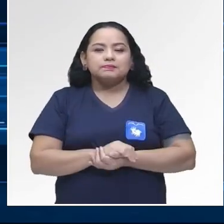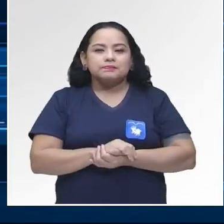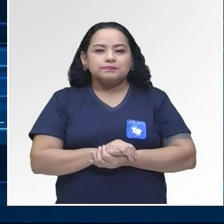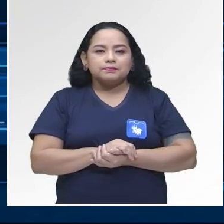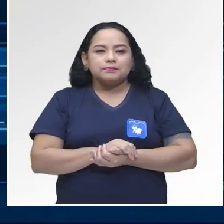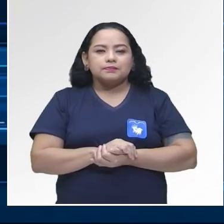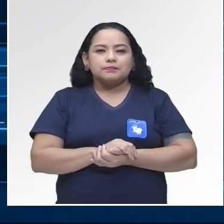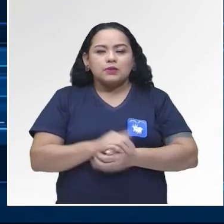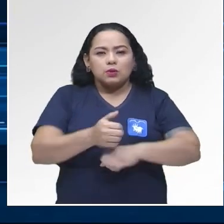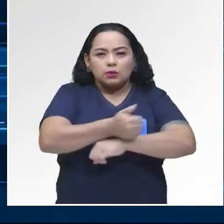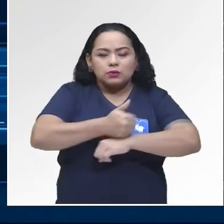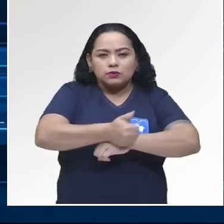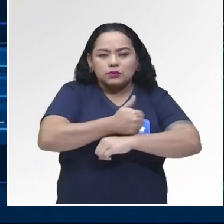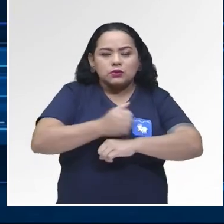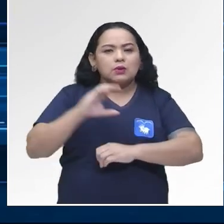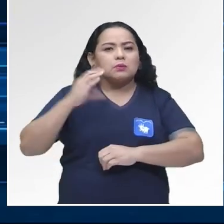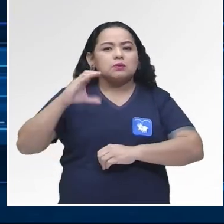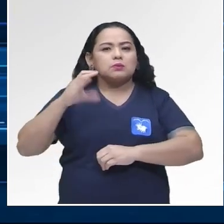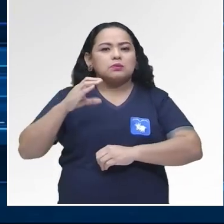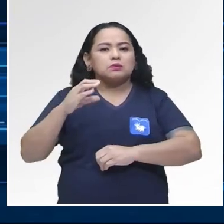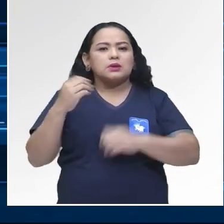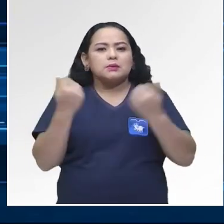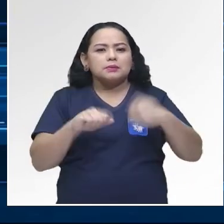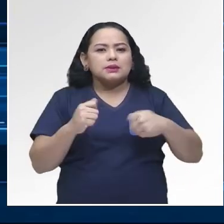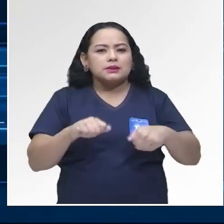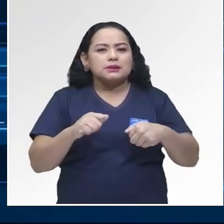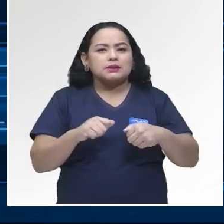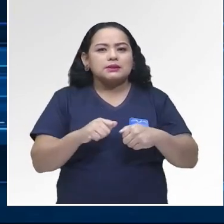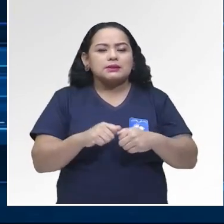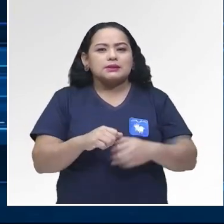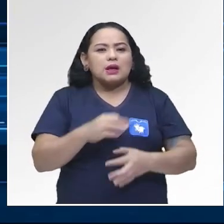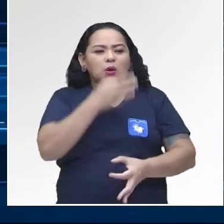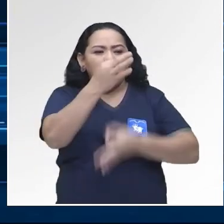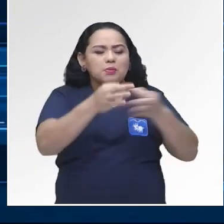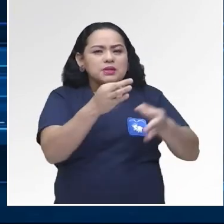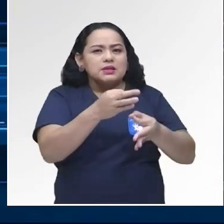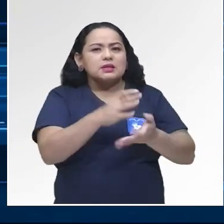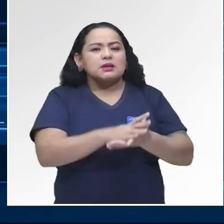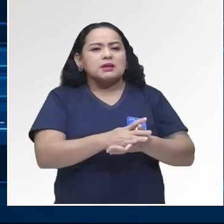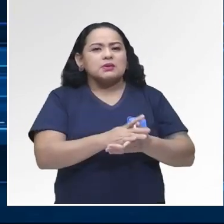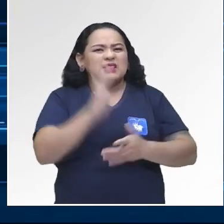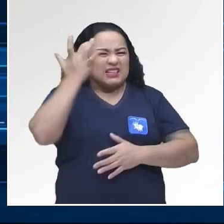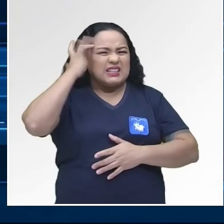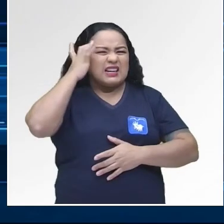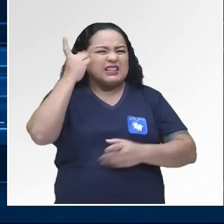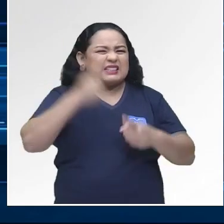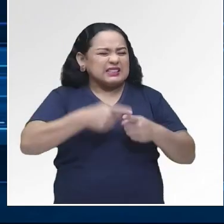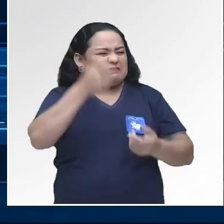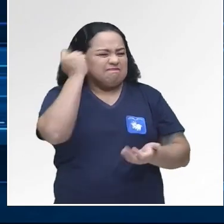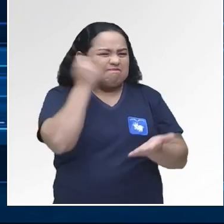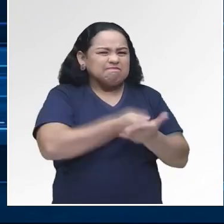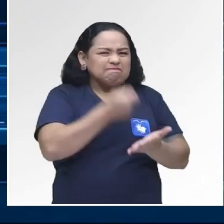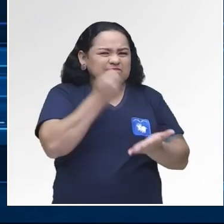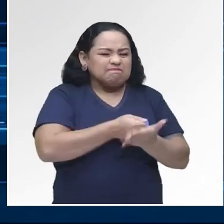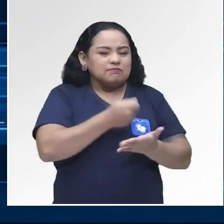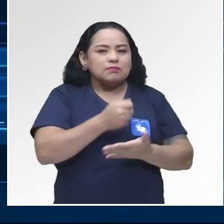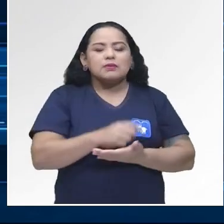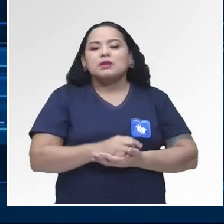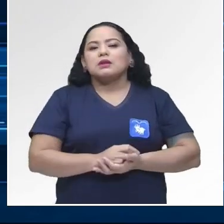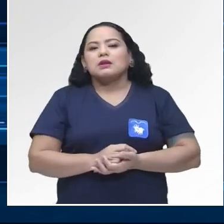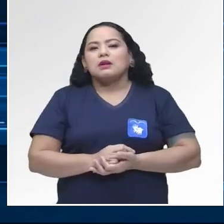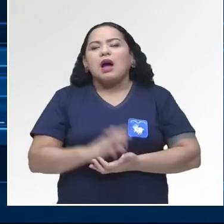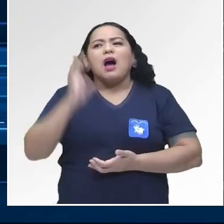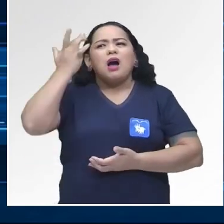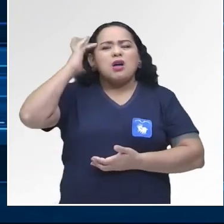o cientista tem que ser imparcial, ele não pode dar pitaco porque ele acha que tem que ser assim, né? Eu acho